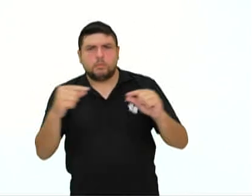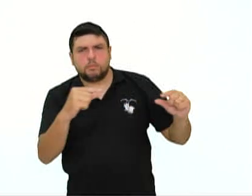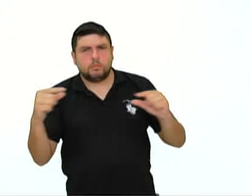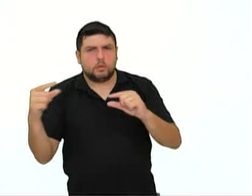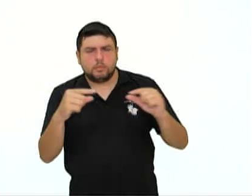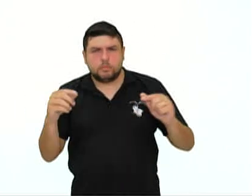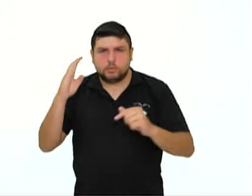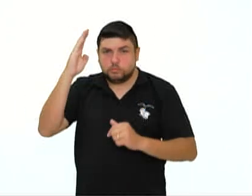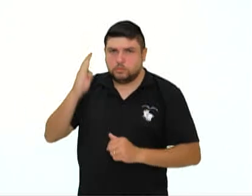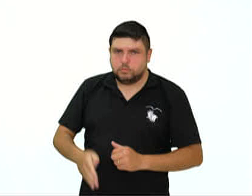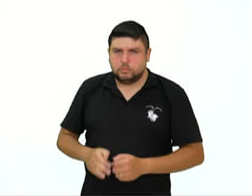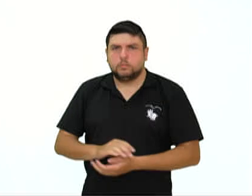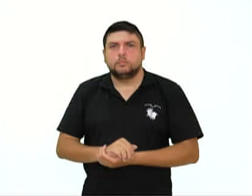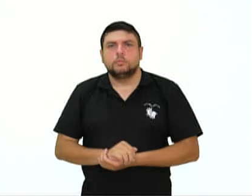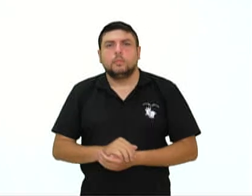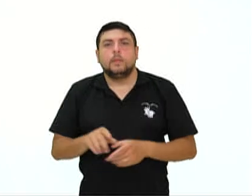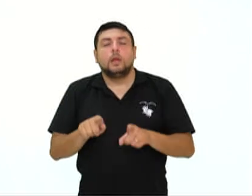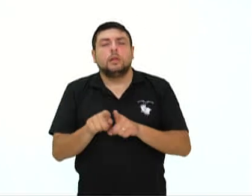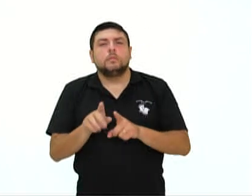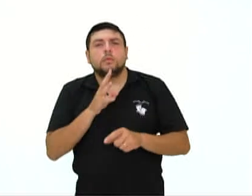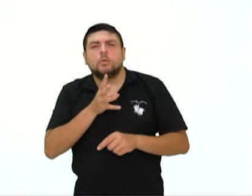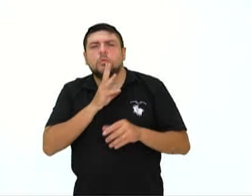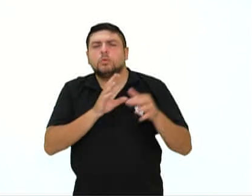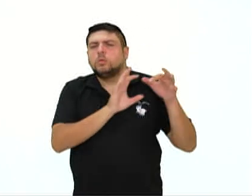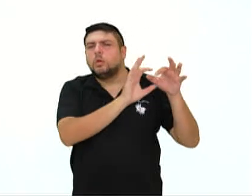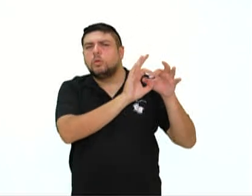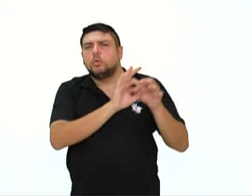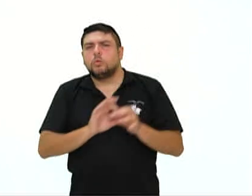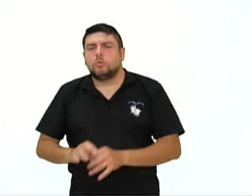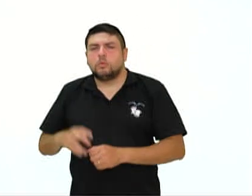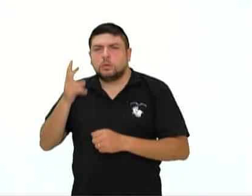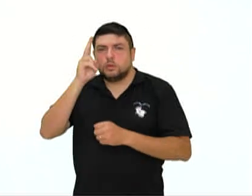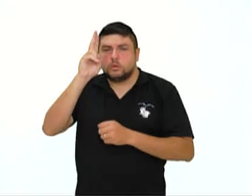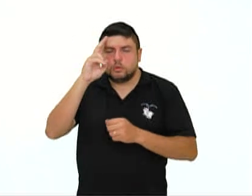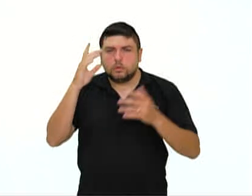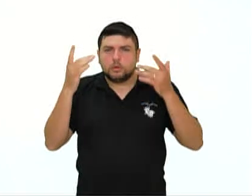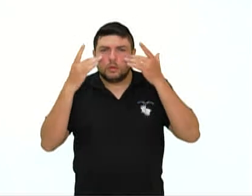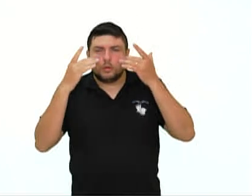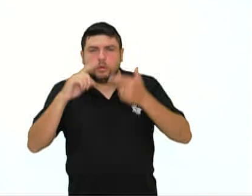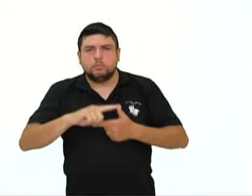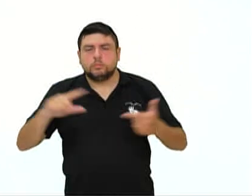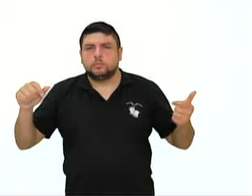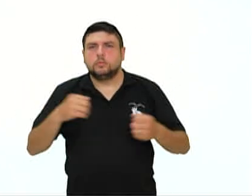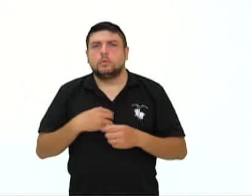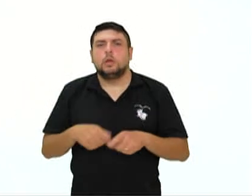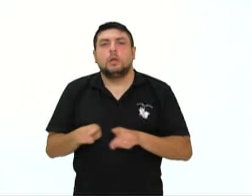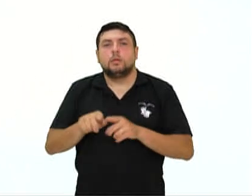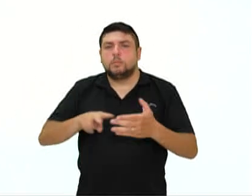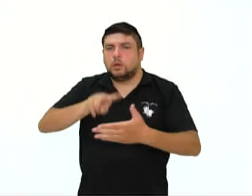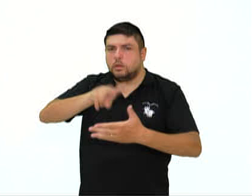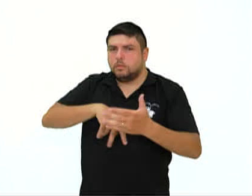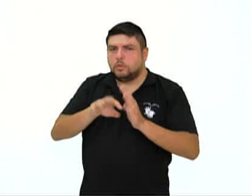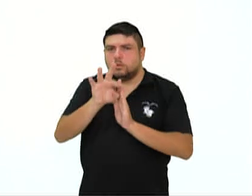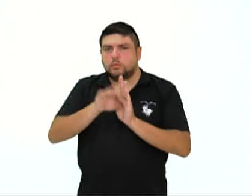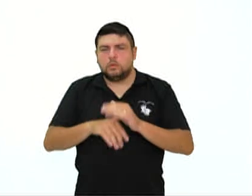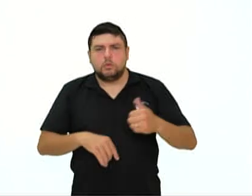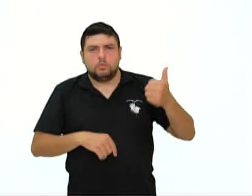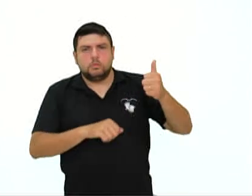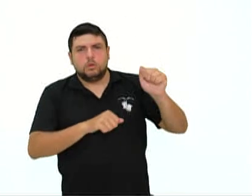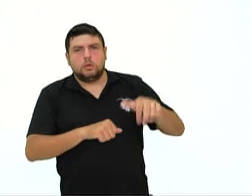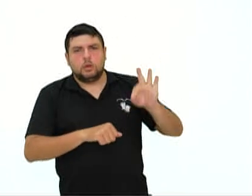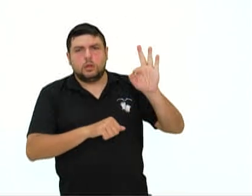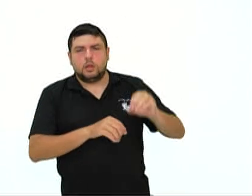discurso direto, né? Nós conhecemos o contexto histórico do teatro modernista, Lemos um trecho do primeiro ato da